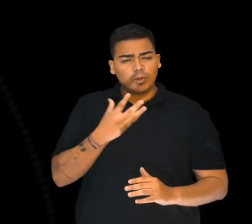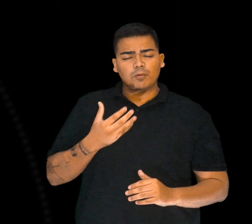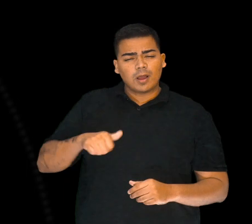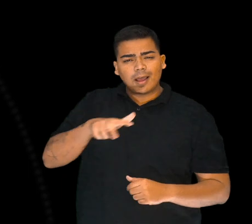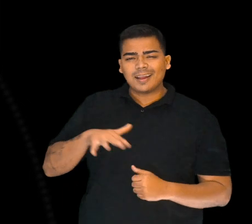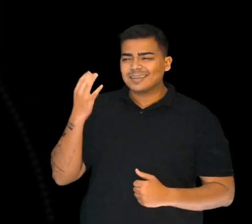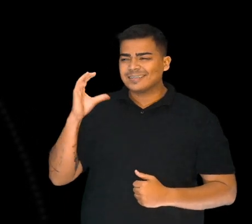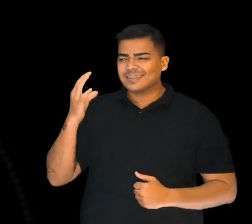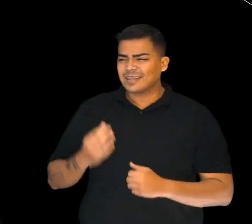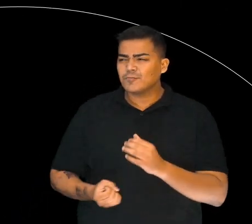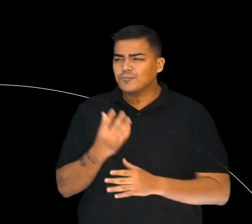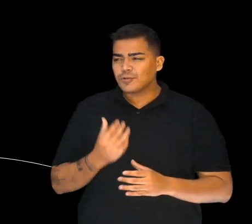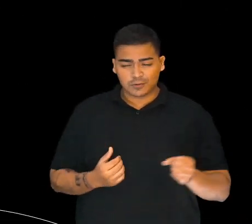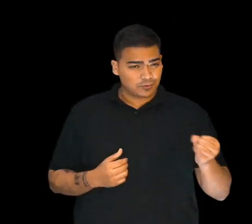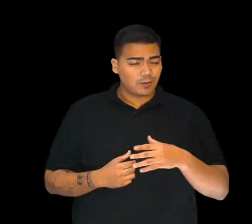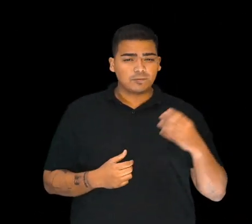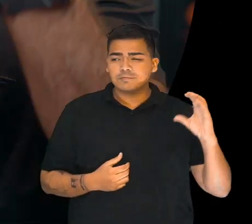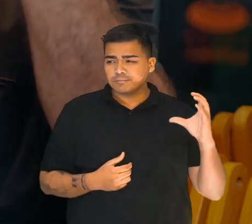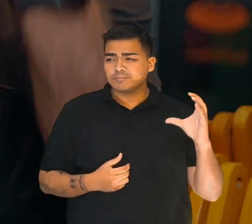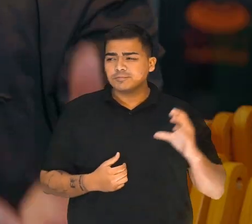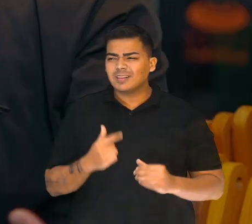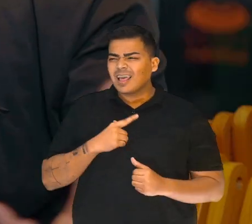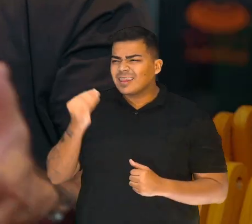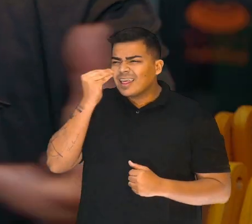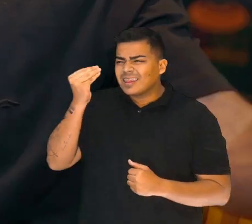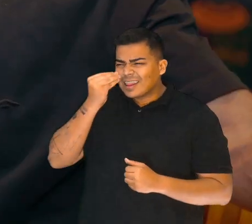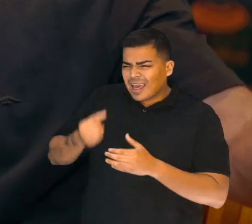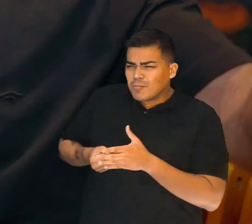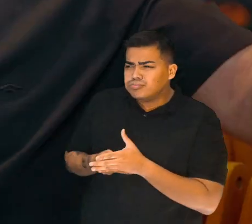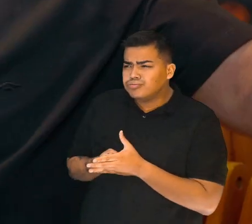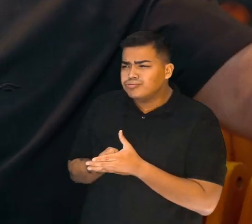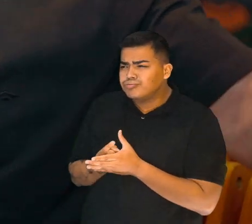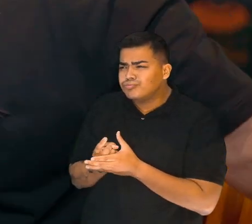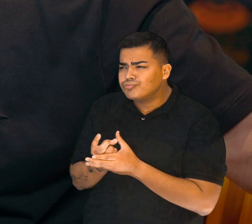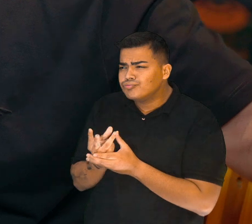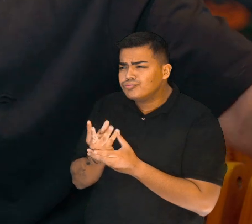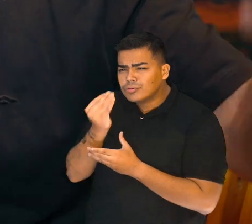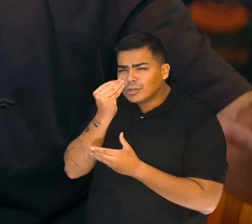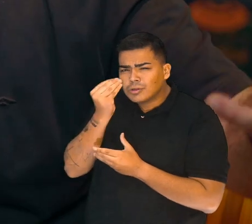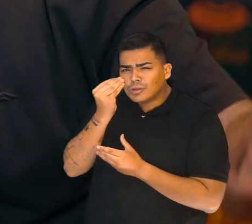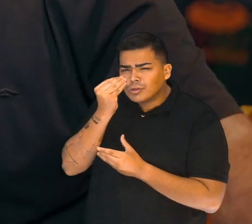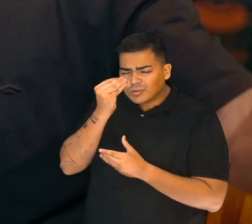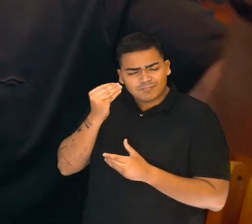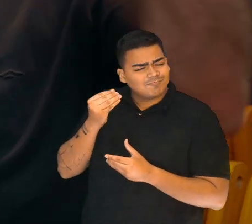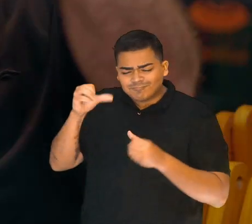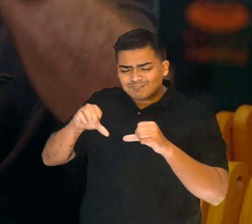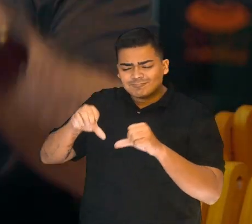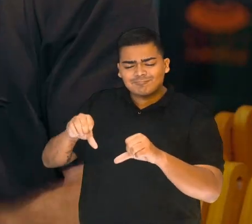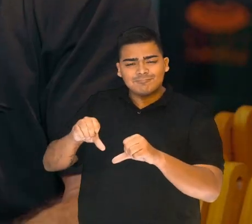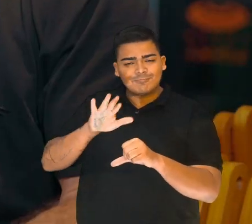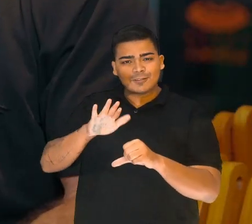inteiros da ciência ou cria novas ciências. Centenas de tentativas que não deram em nada foram feitas para gerar